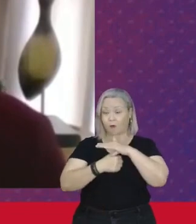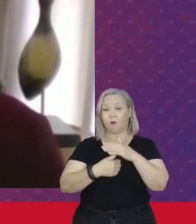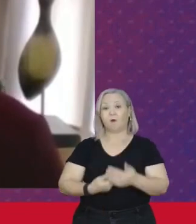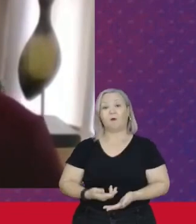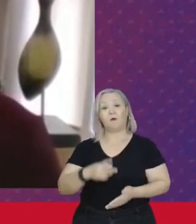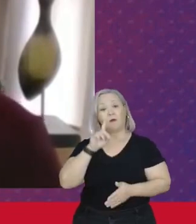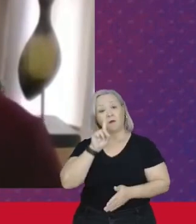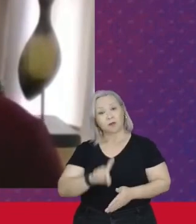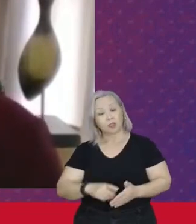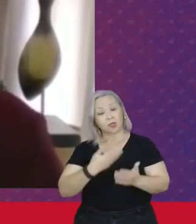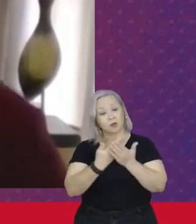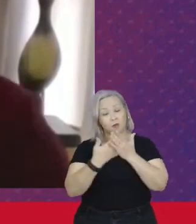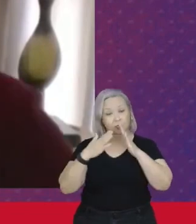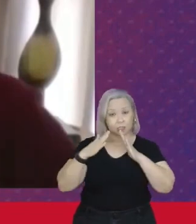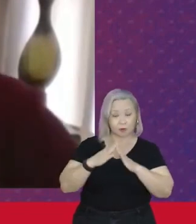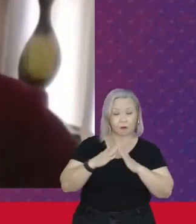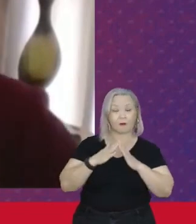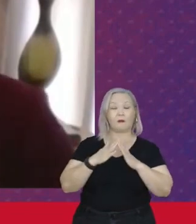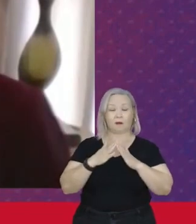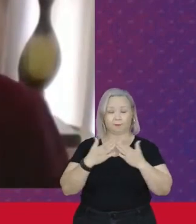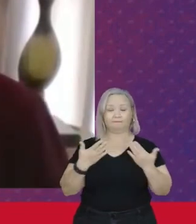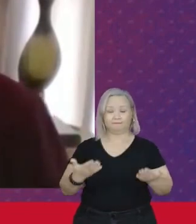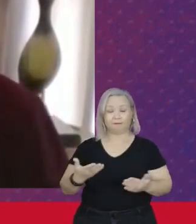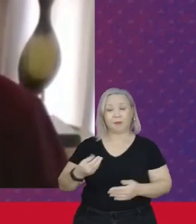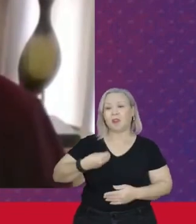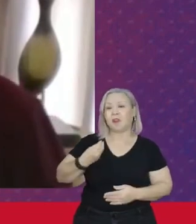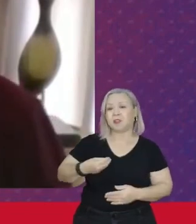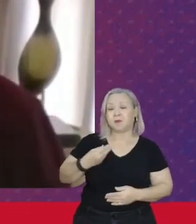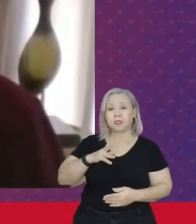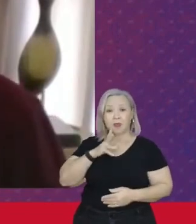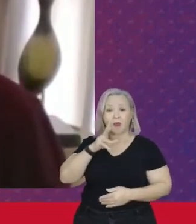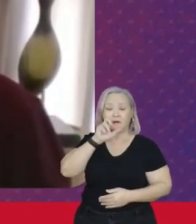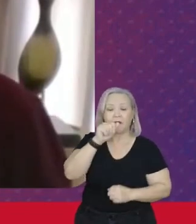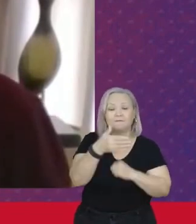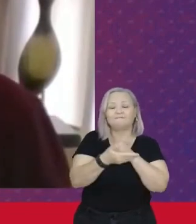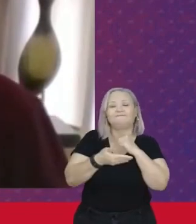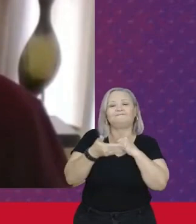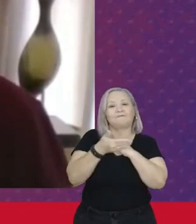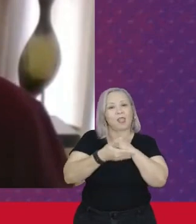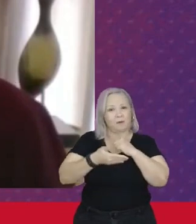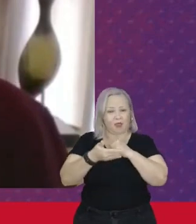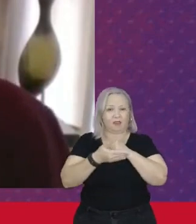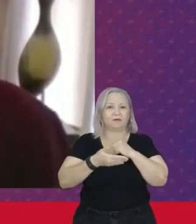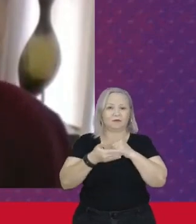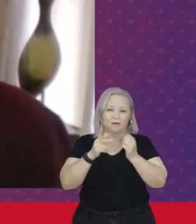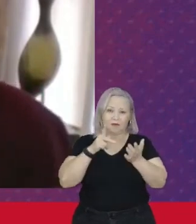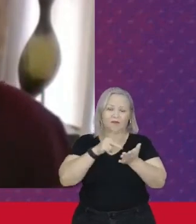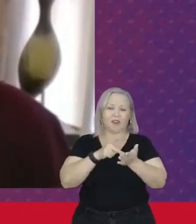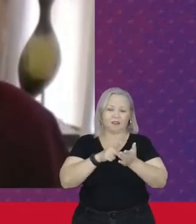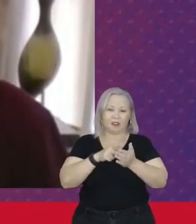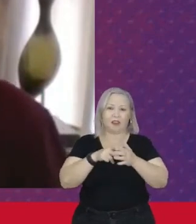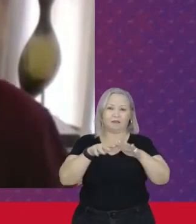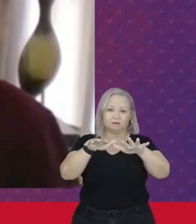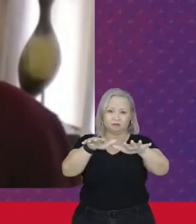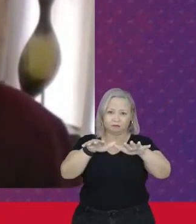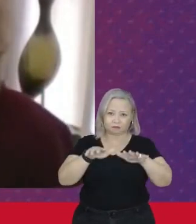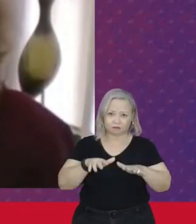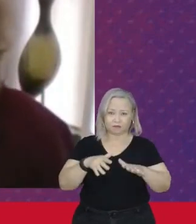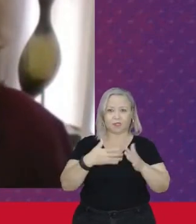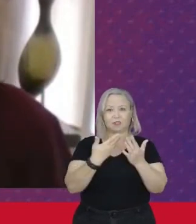de escola. Nossa presença é muito forte na base, na sala de aula,